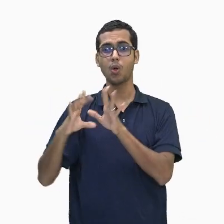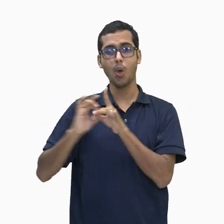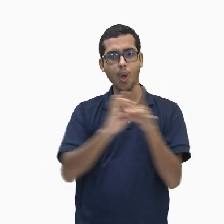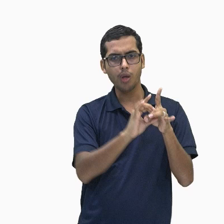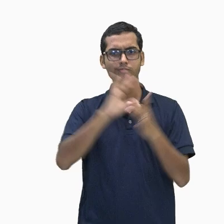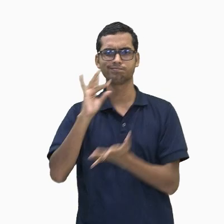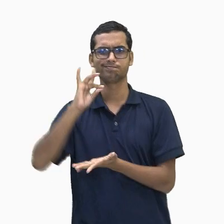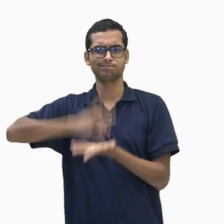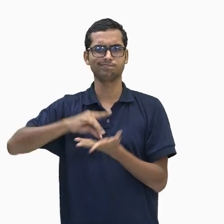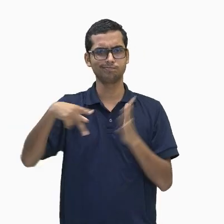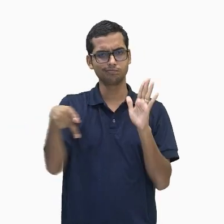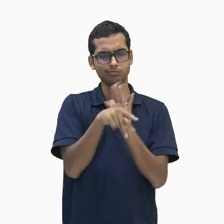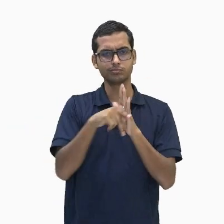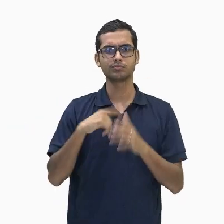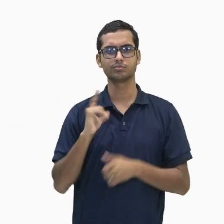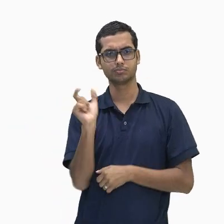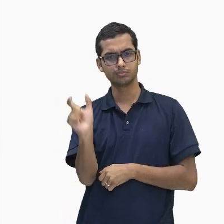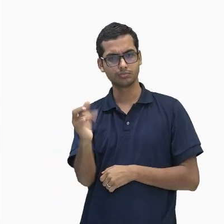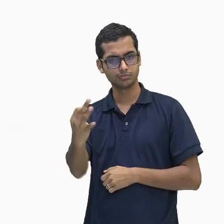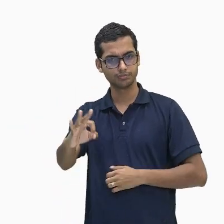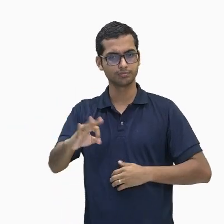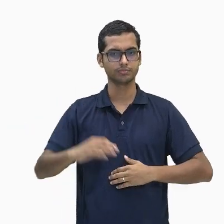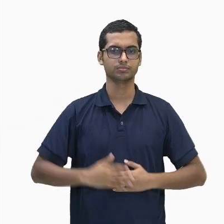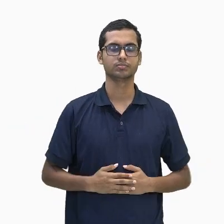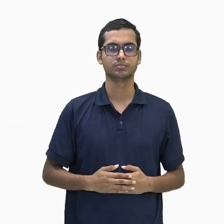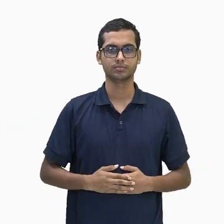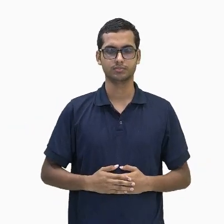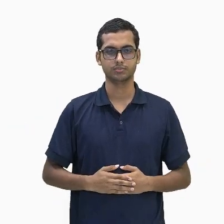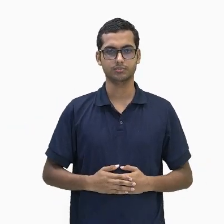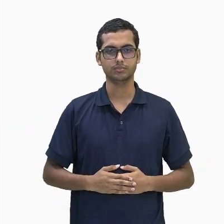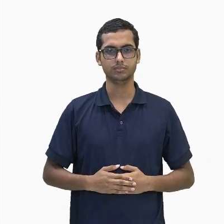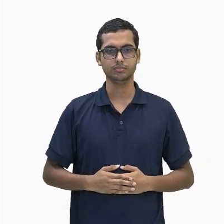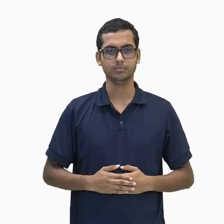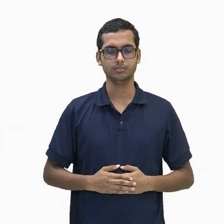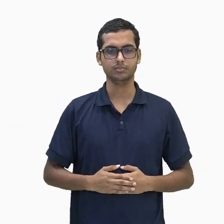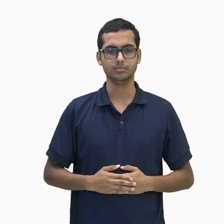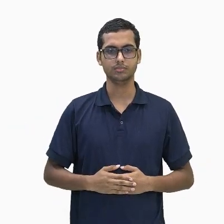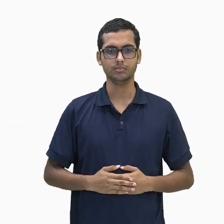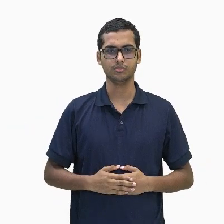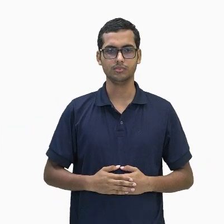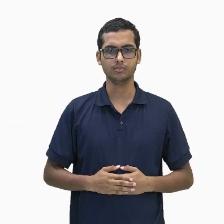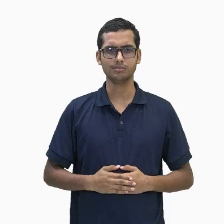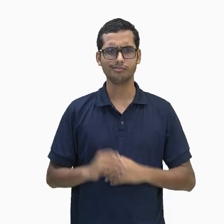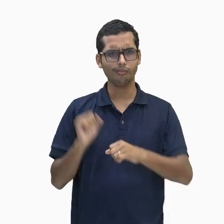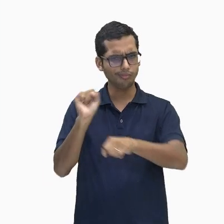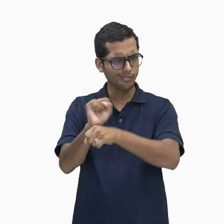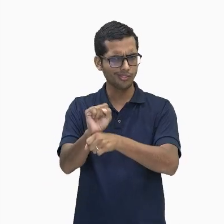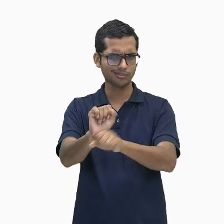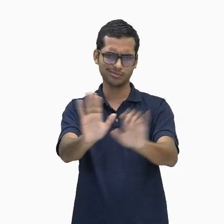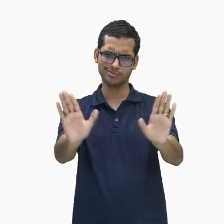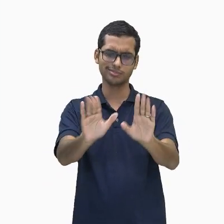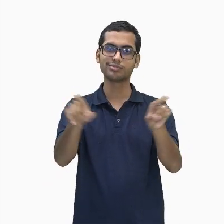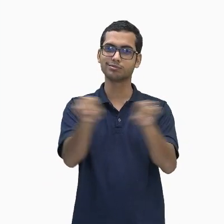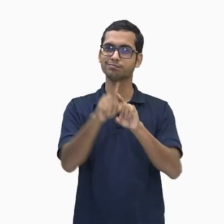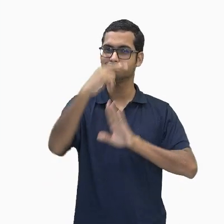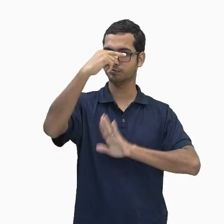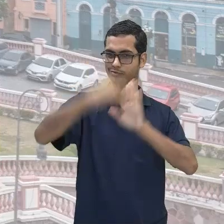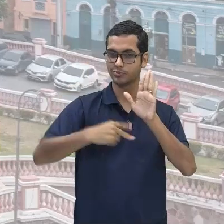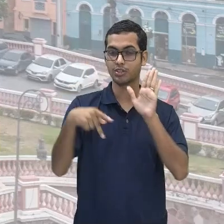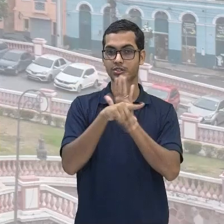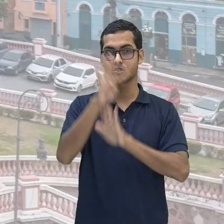contexto, a construção da situação. Correto? Mas não para por aí. Agora eu convido você a ler comigo o